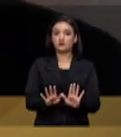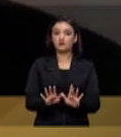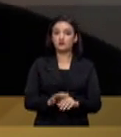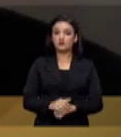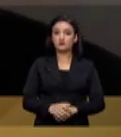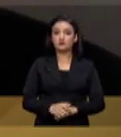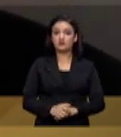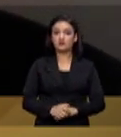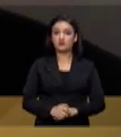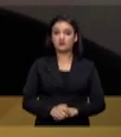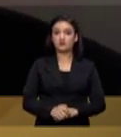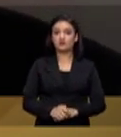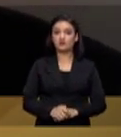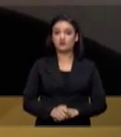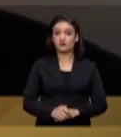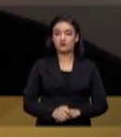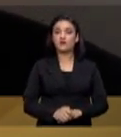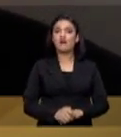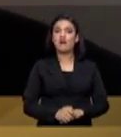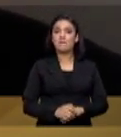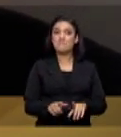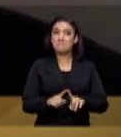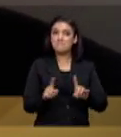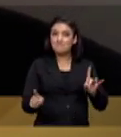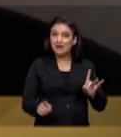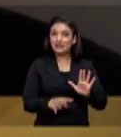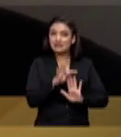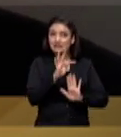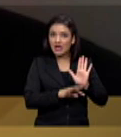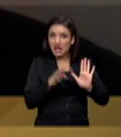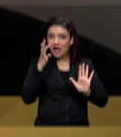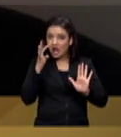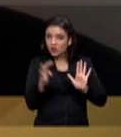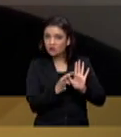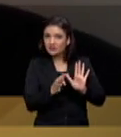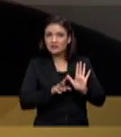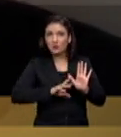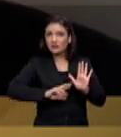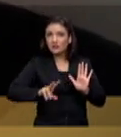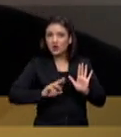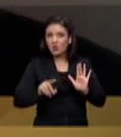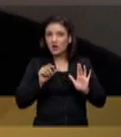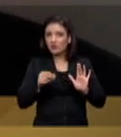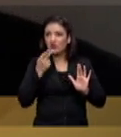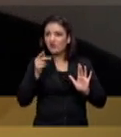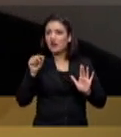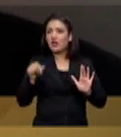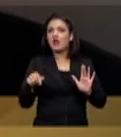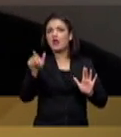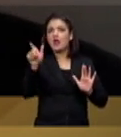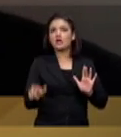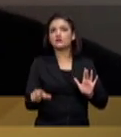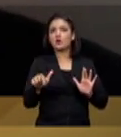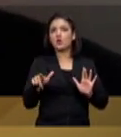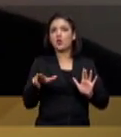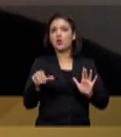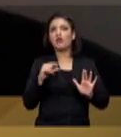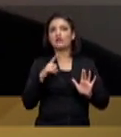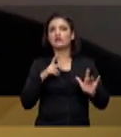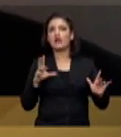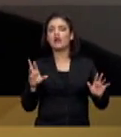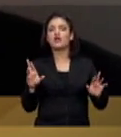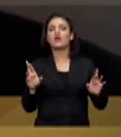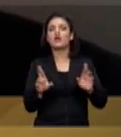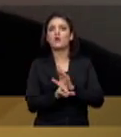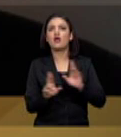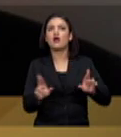não cuida a exordial acusatória de atribuir ao paciente uma relação de causa e efeito entre